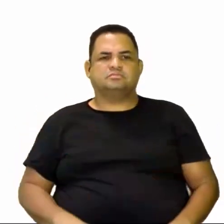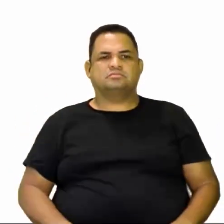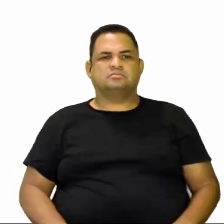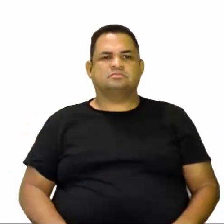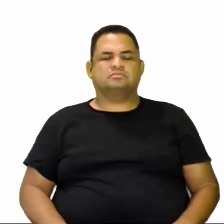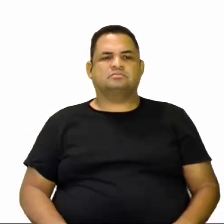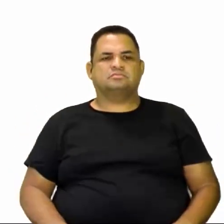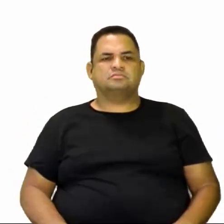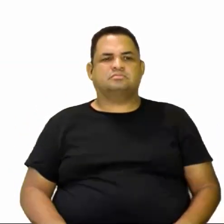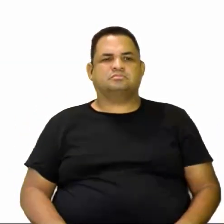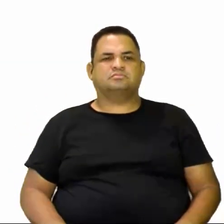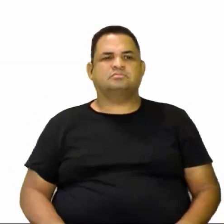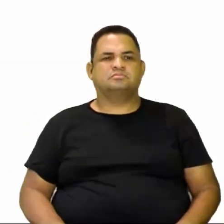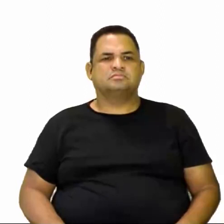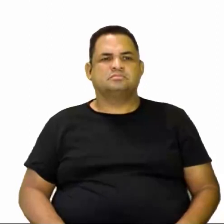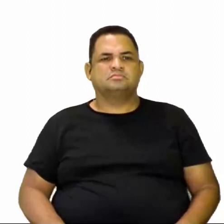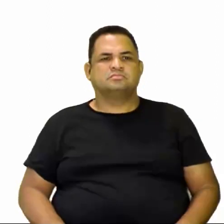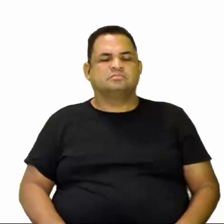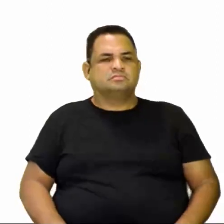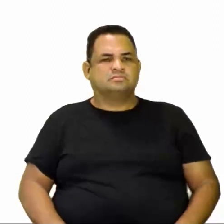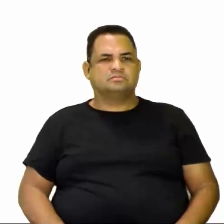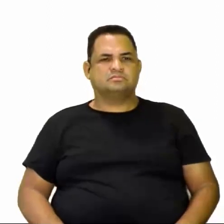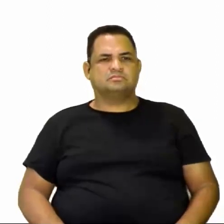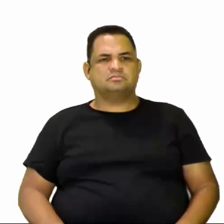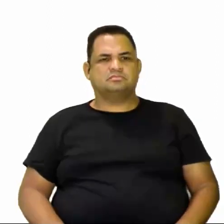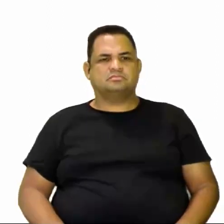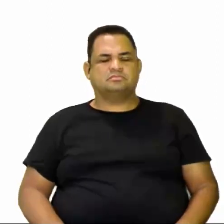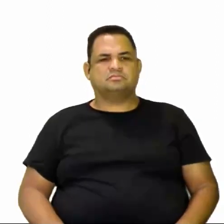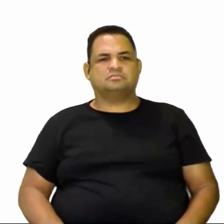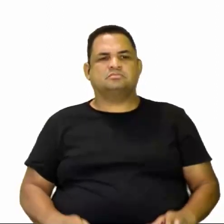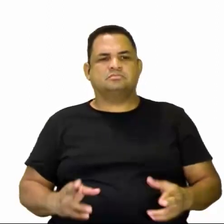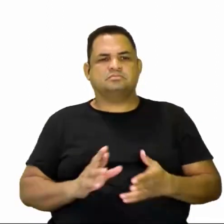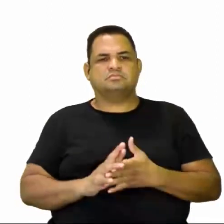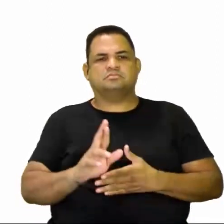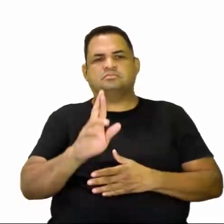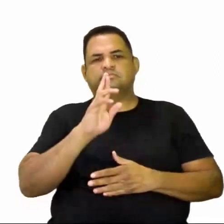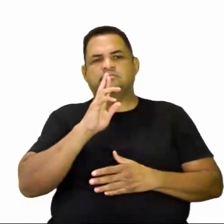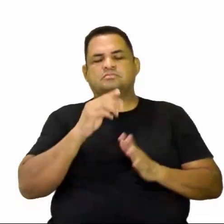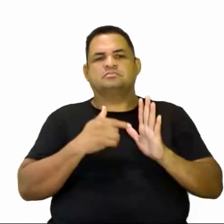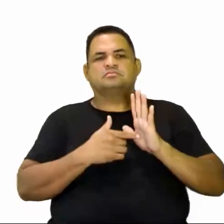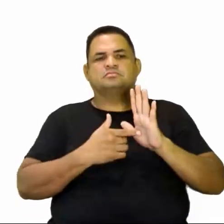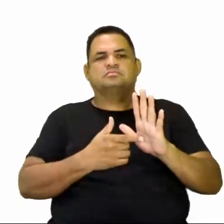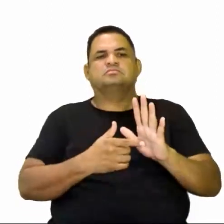Vamos lá, então? Olha só. Na resposta, mostrando